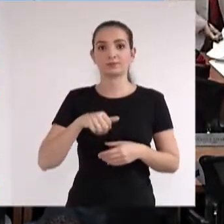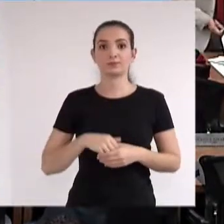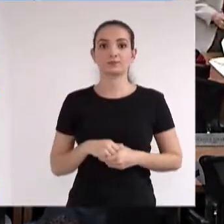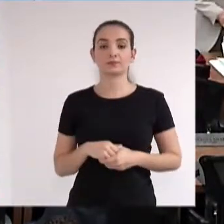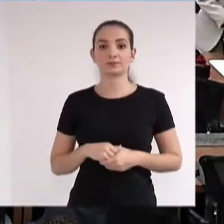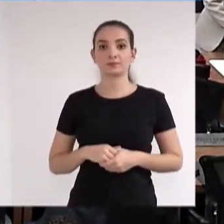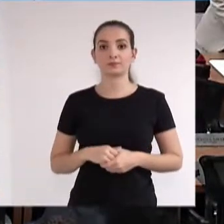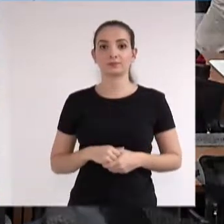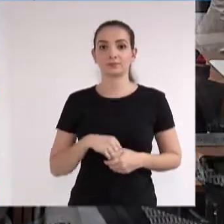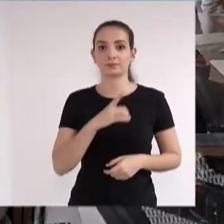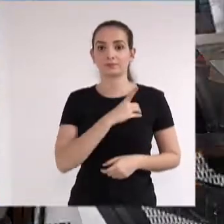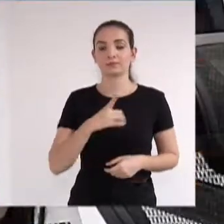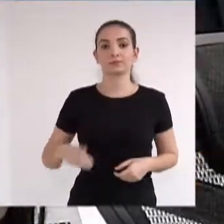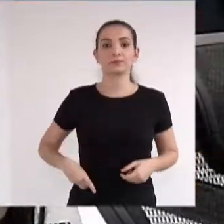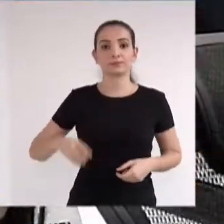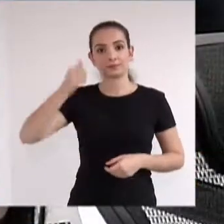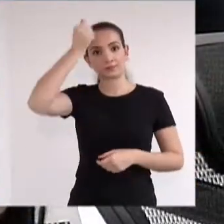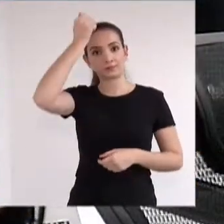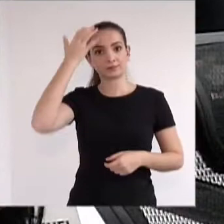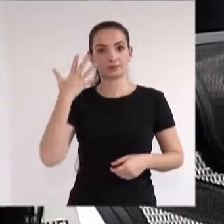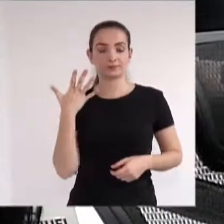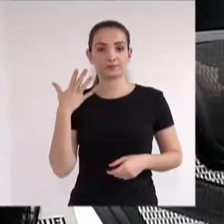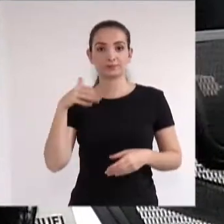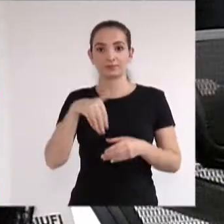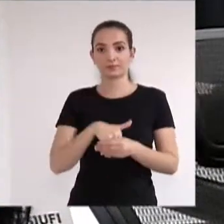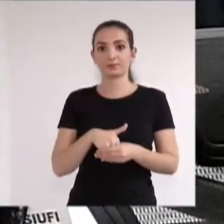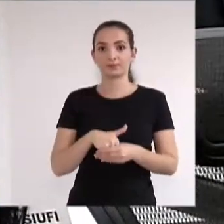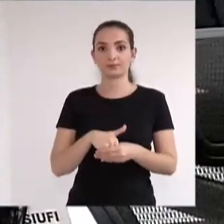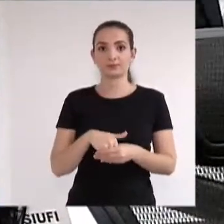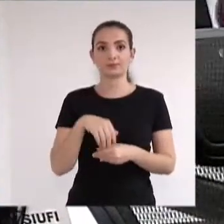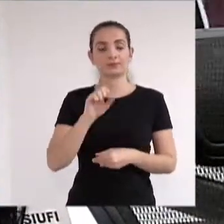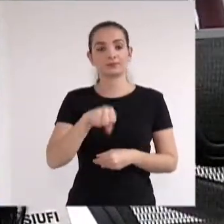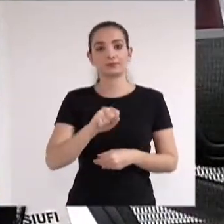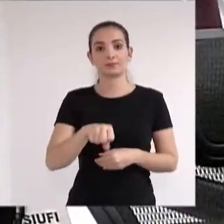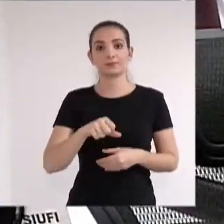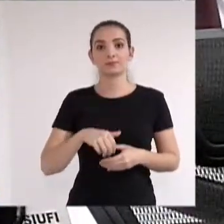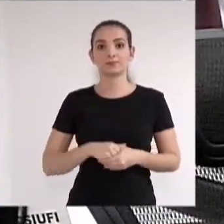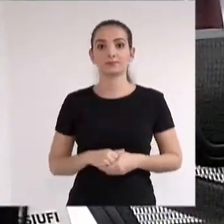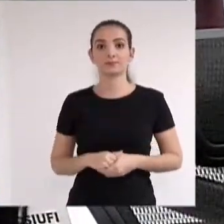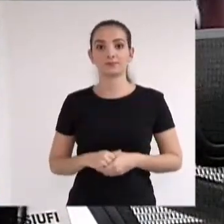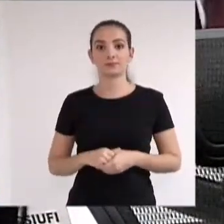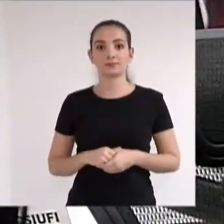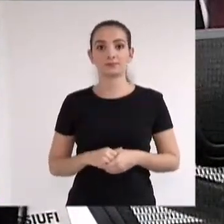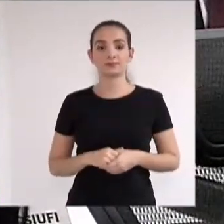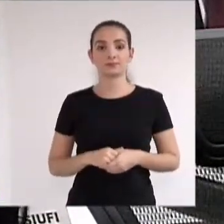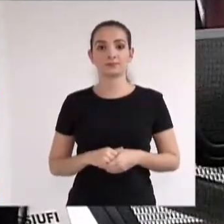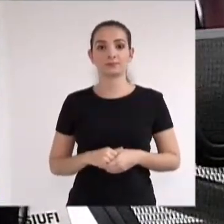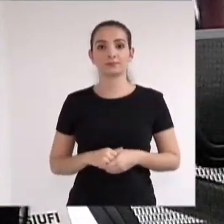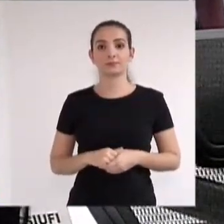sim. Deputada Antonieta Morim. Deputada Antonieta Amorim, vota sim.